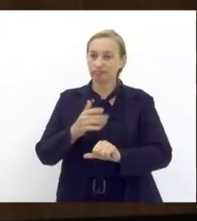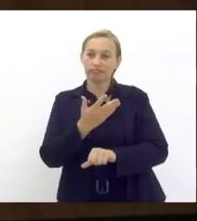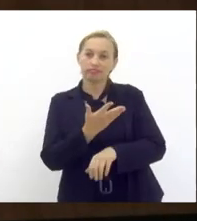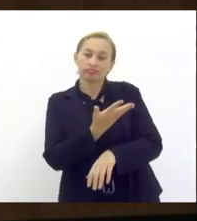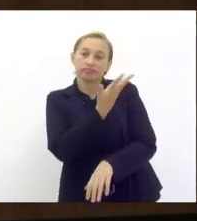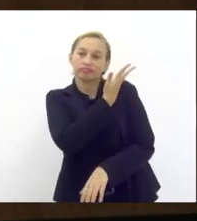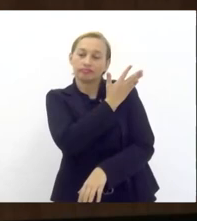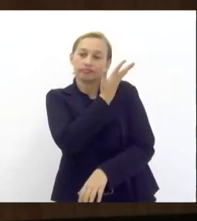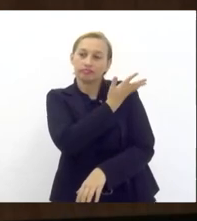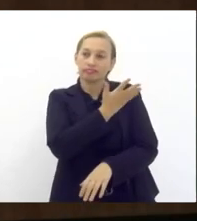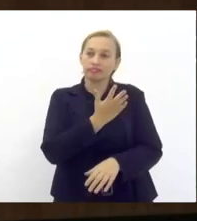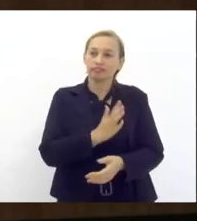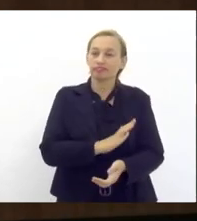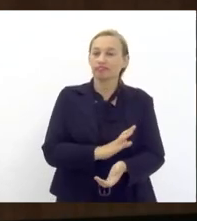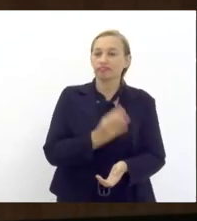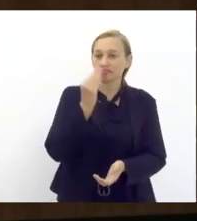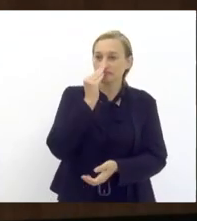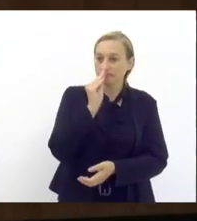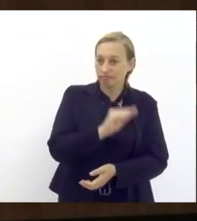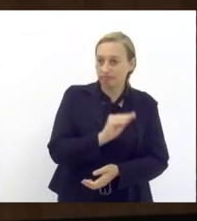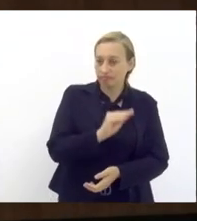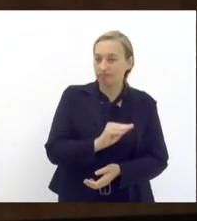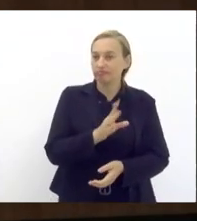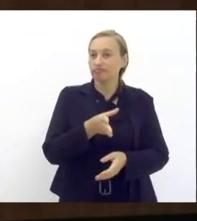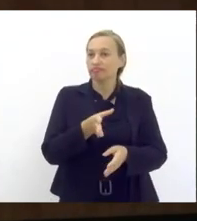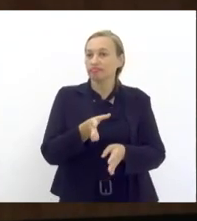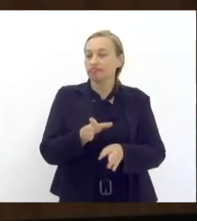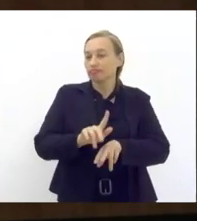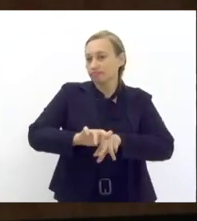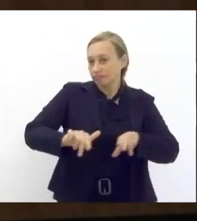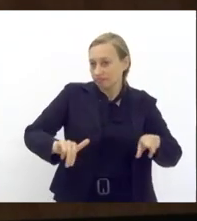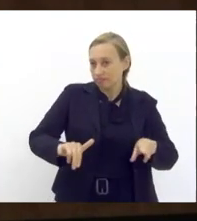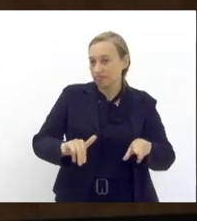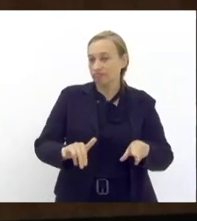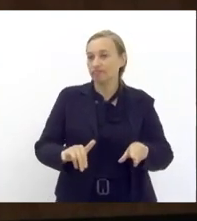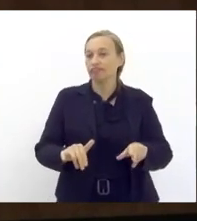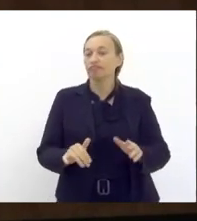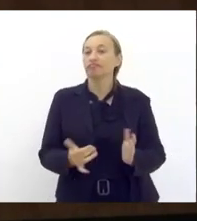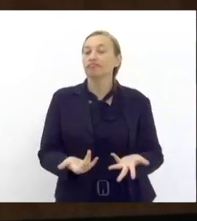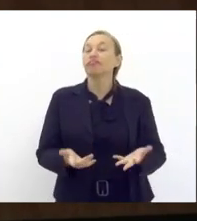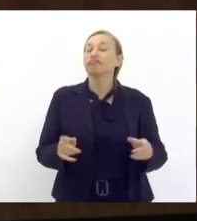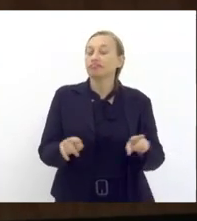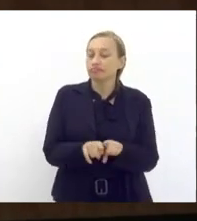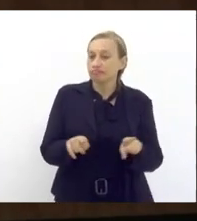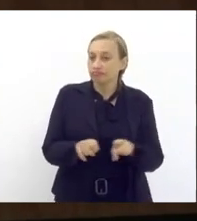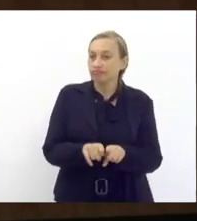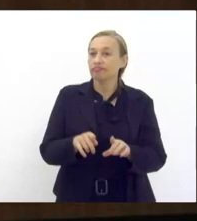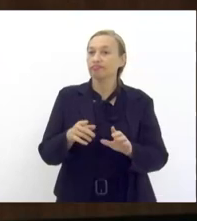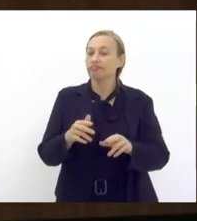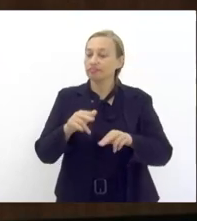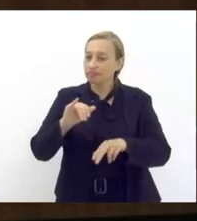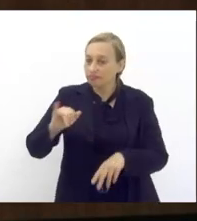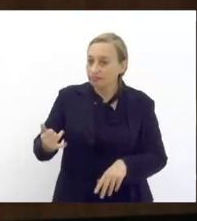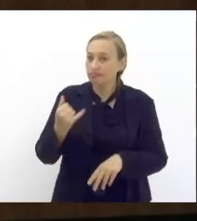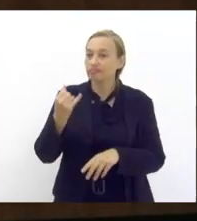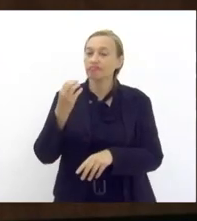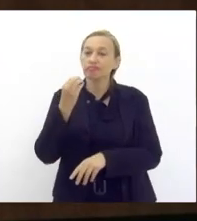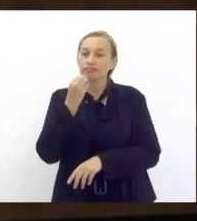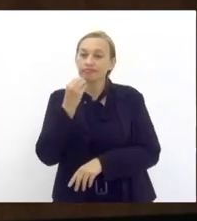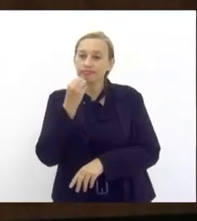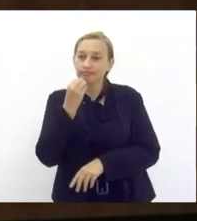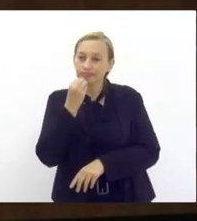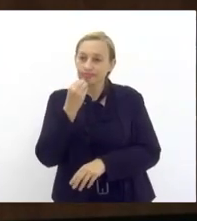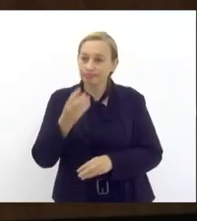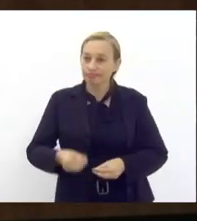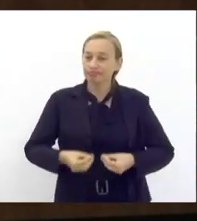preconceitos e à discriminação de orientação sexual e de identidade de gênero. Quero também aproveitar a oportunidade para